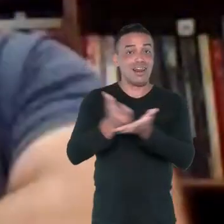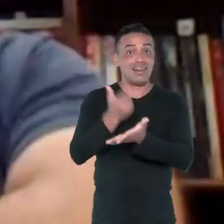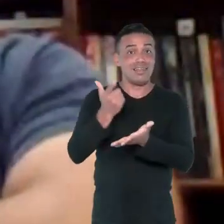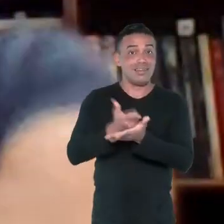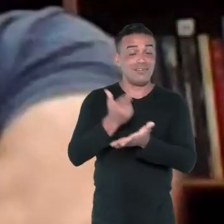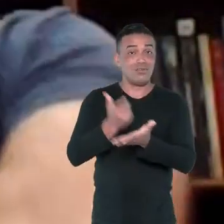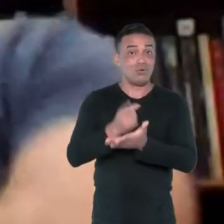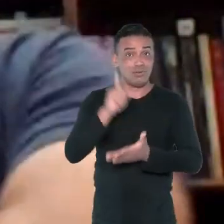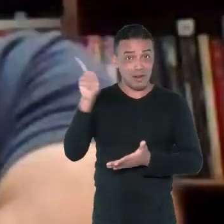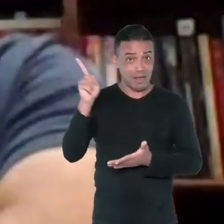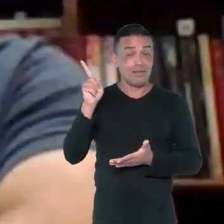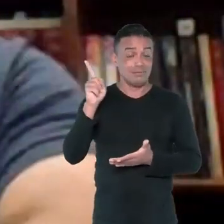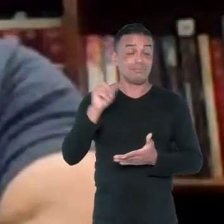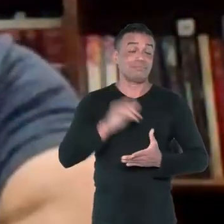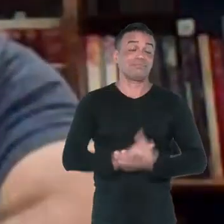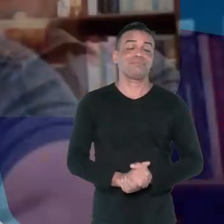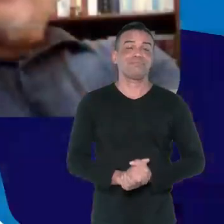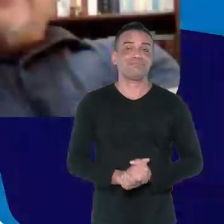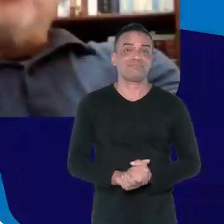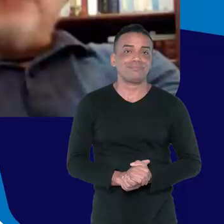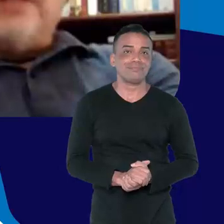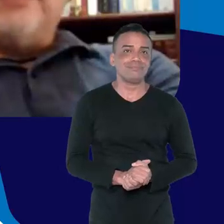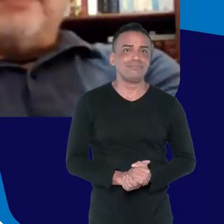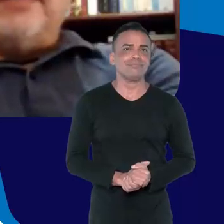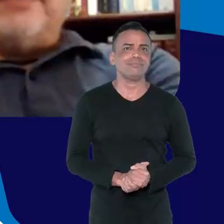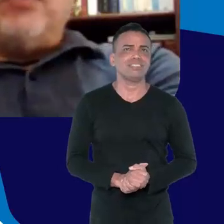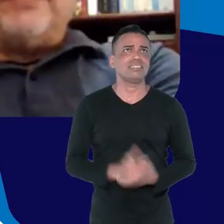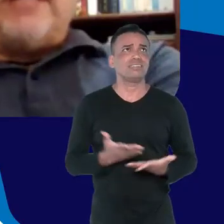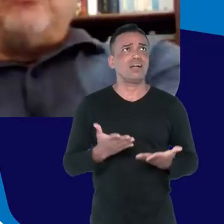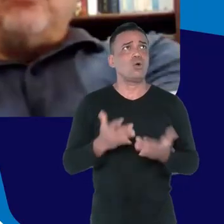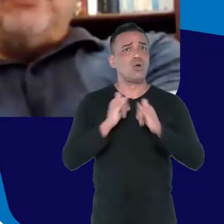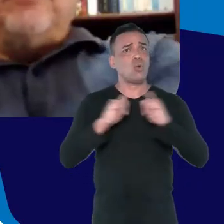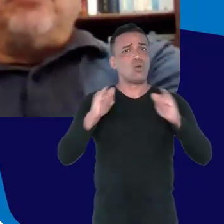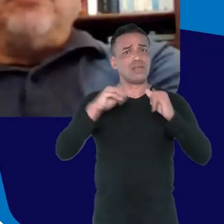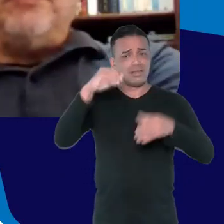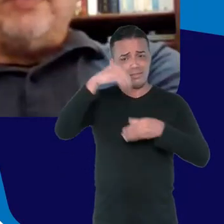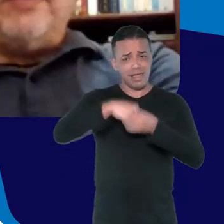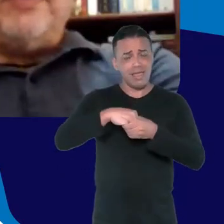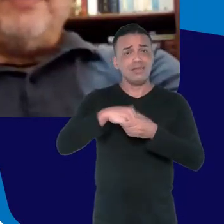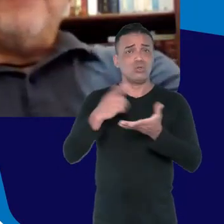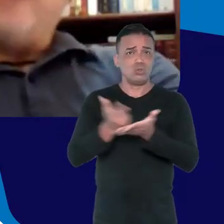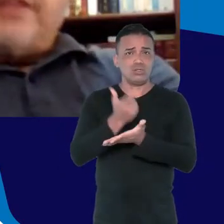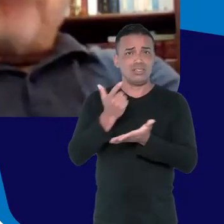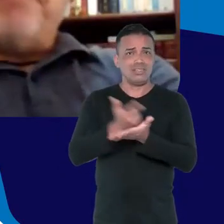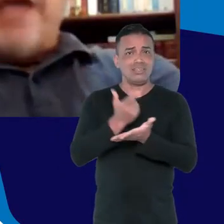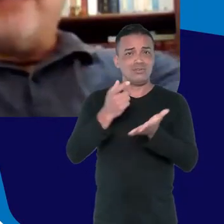do Chiado. E aquilo que é contado no livro,